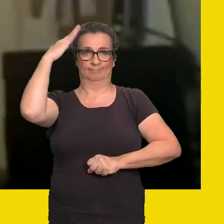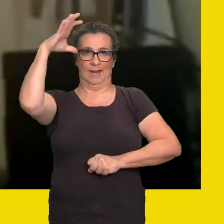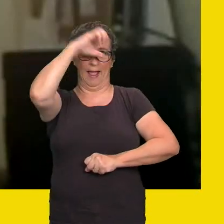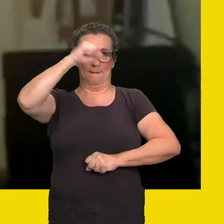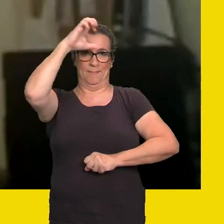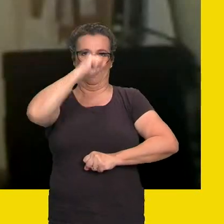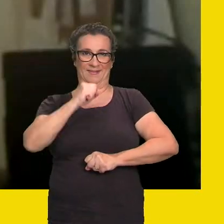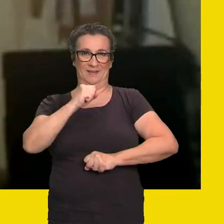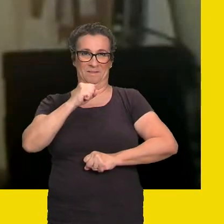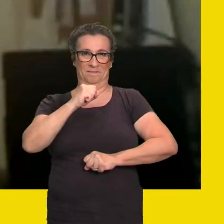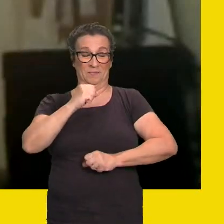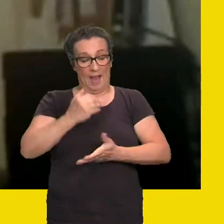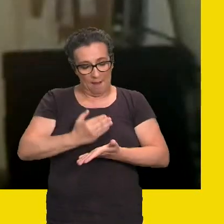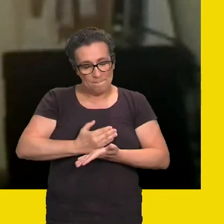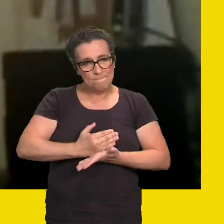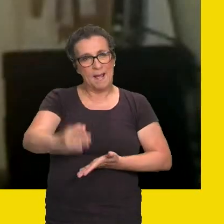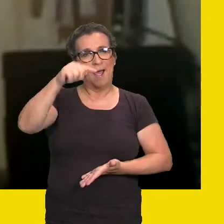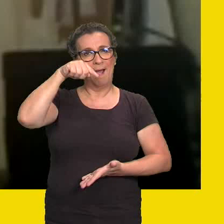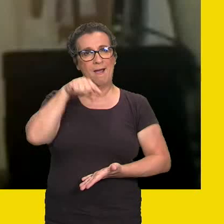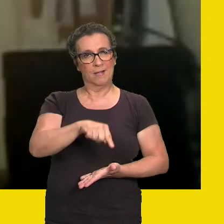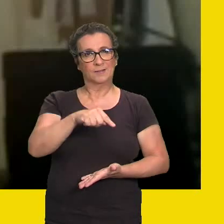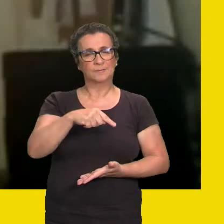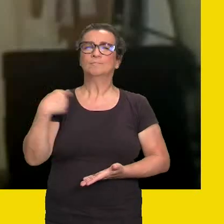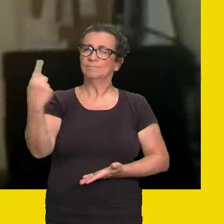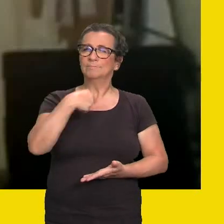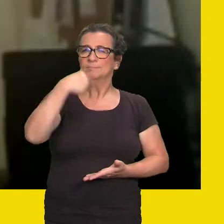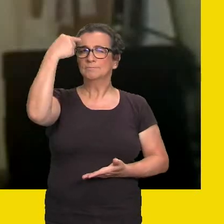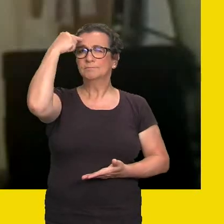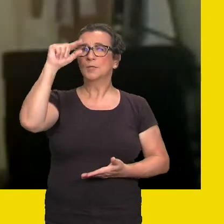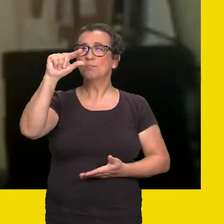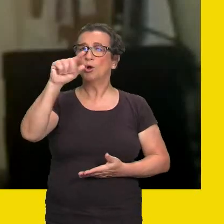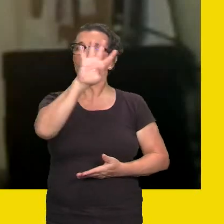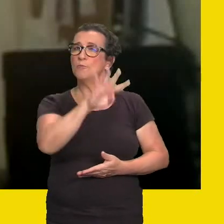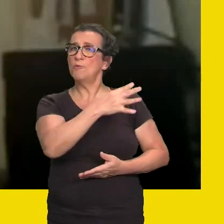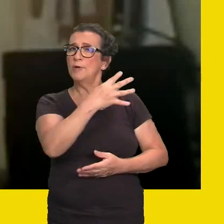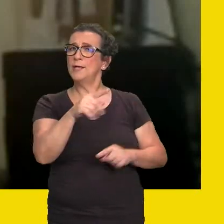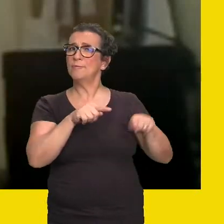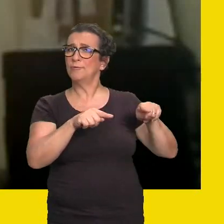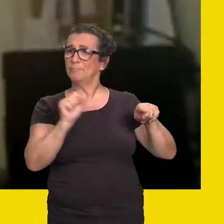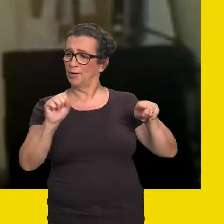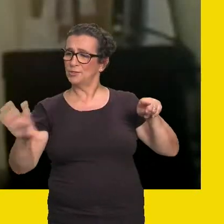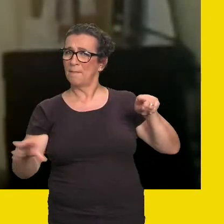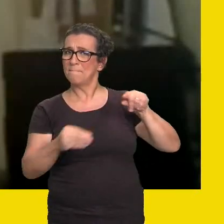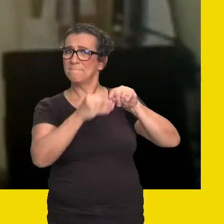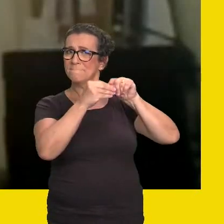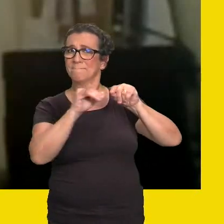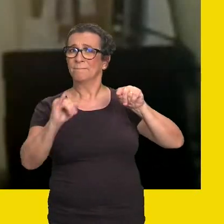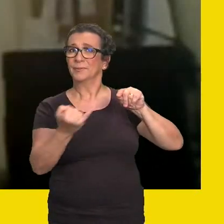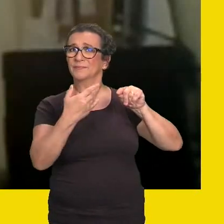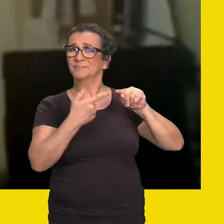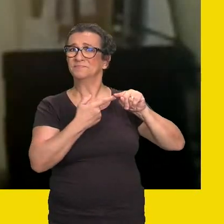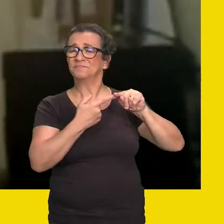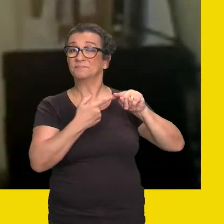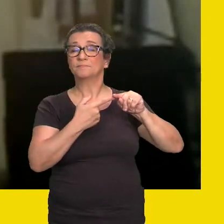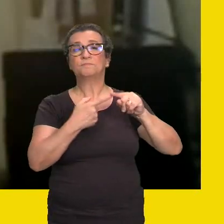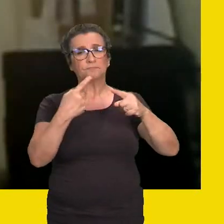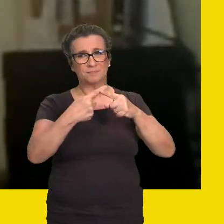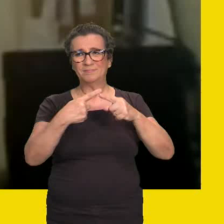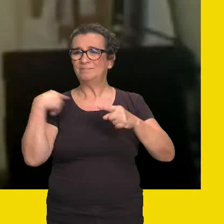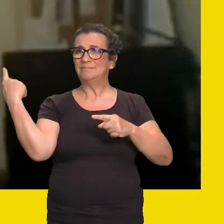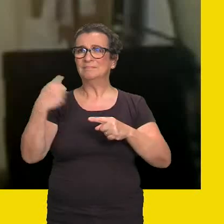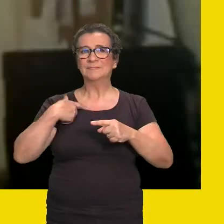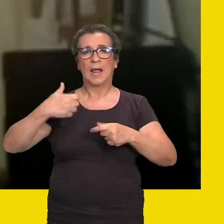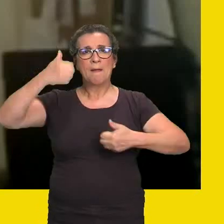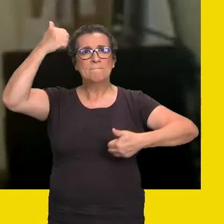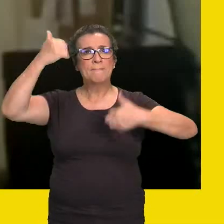É, a partir disso, a gente pode pensar também um pouquinho do currículo. E diante de tudo o que a gente falou,